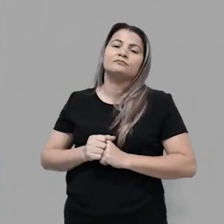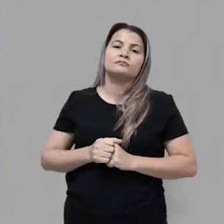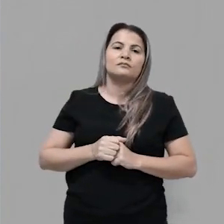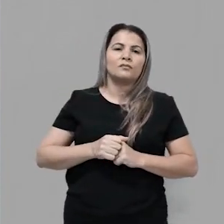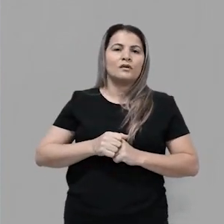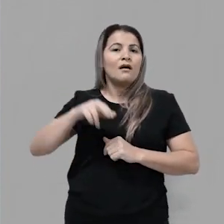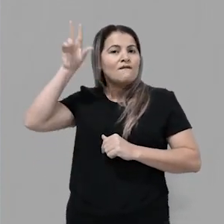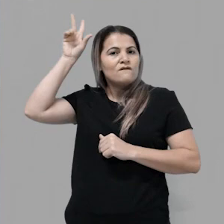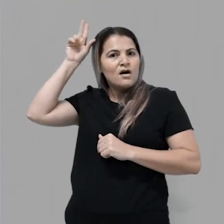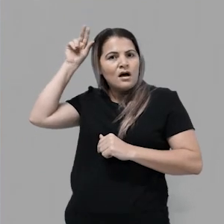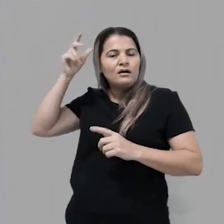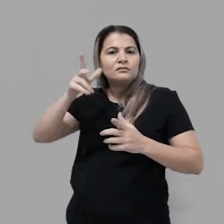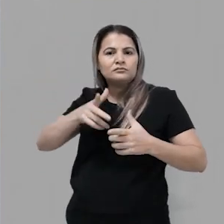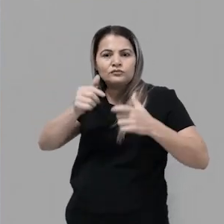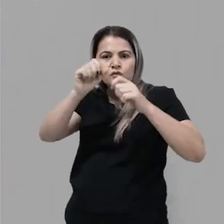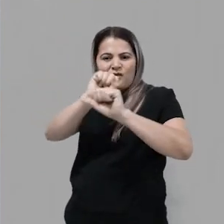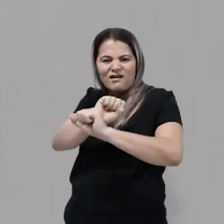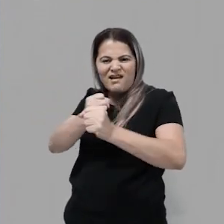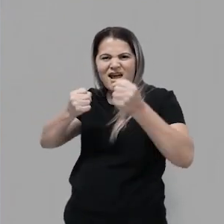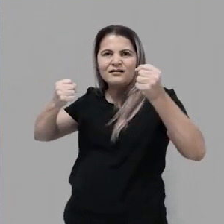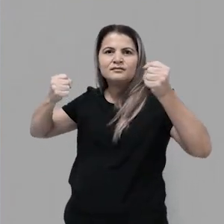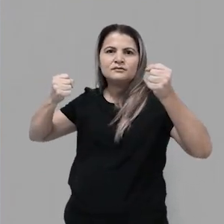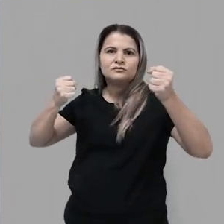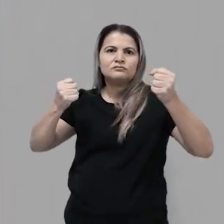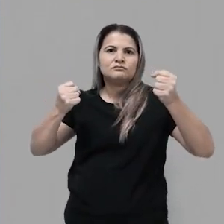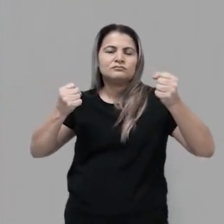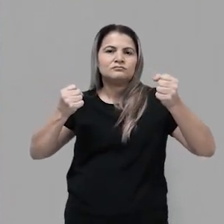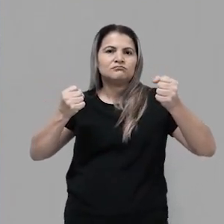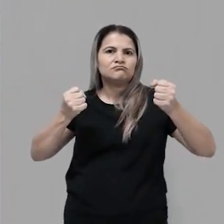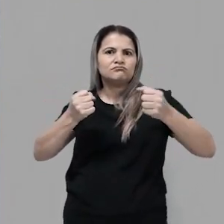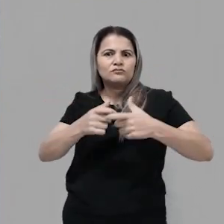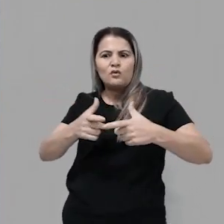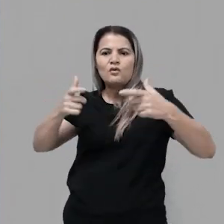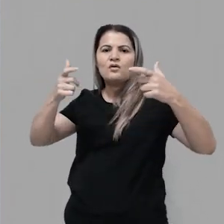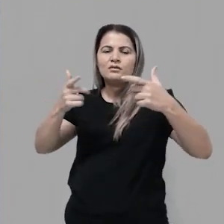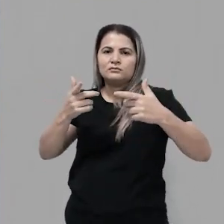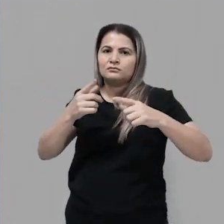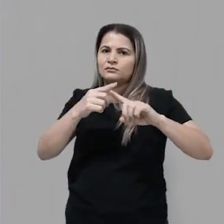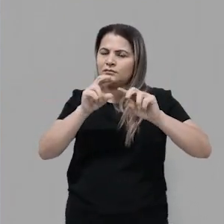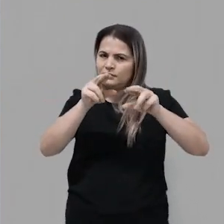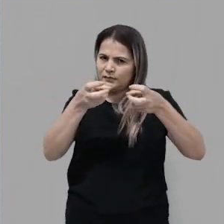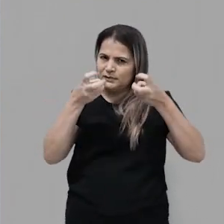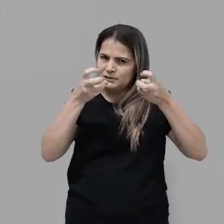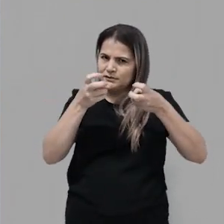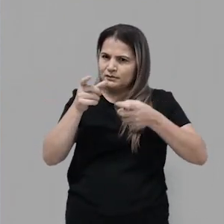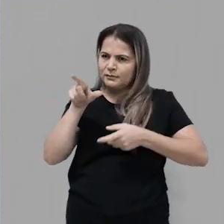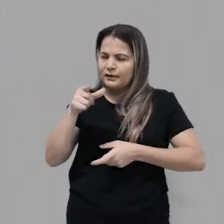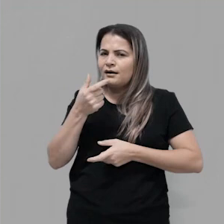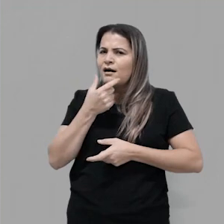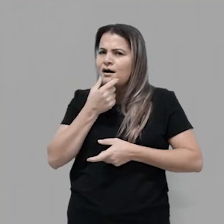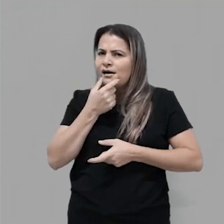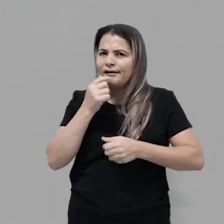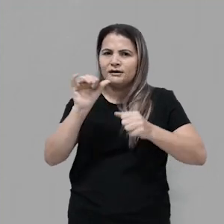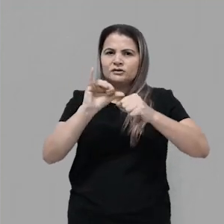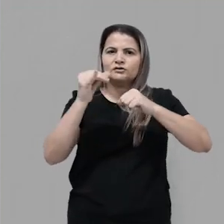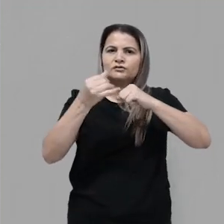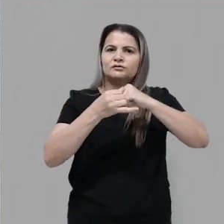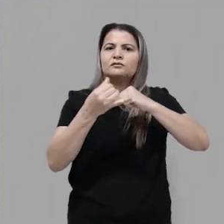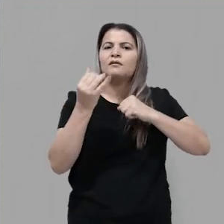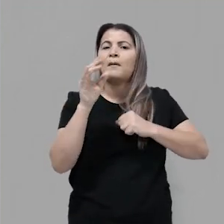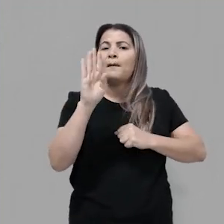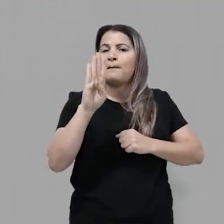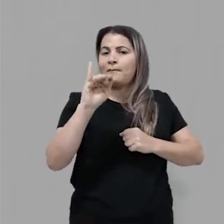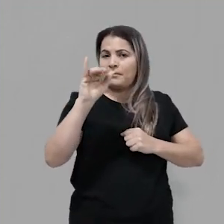horses, grandes cavalos. Observa que o big ficou igual. O hot ficou